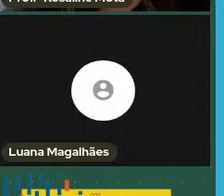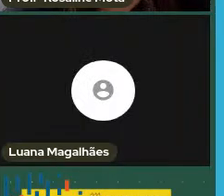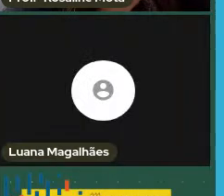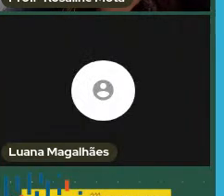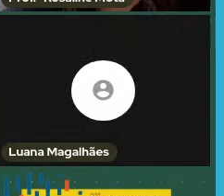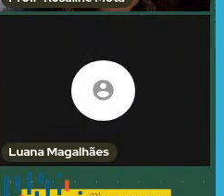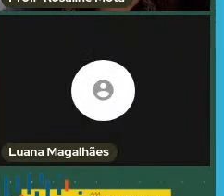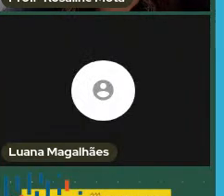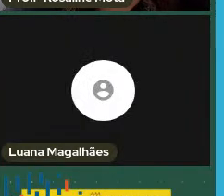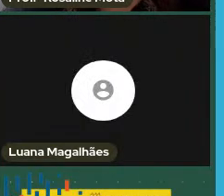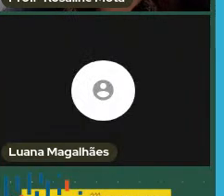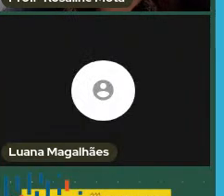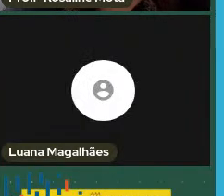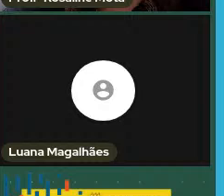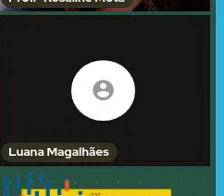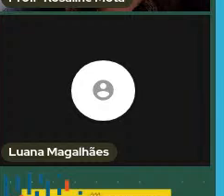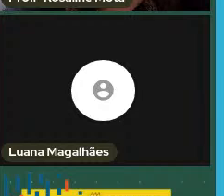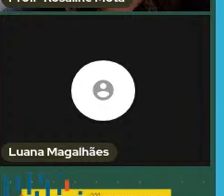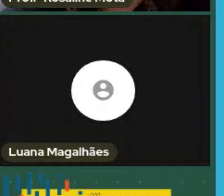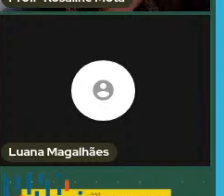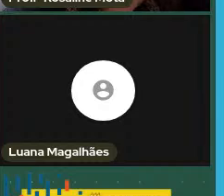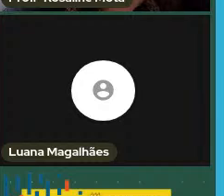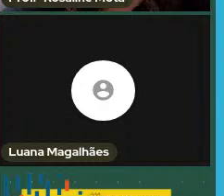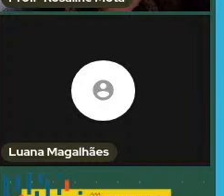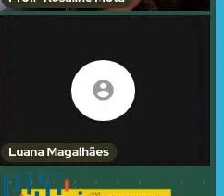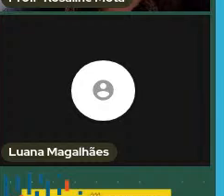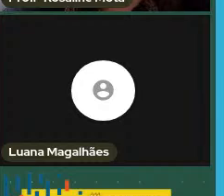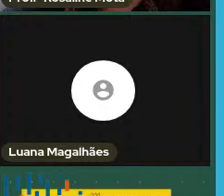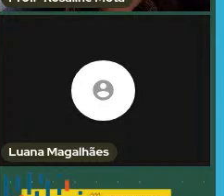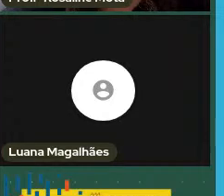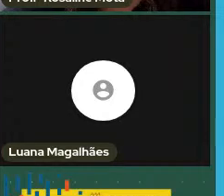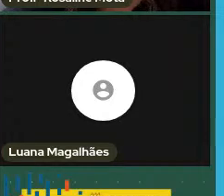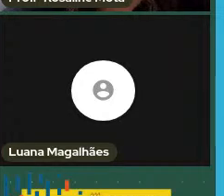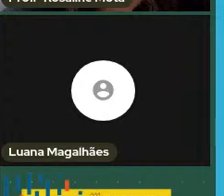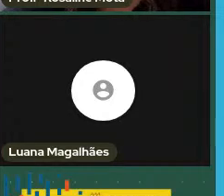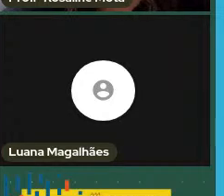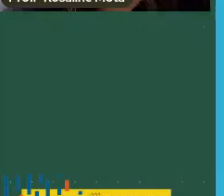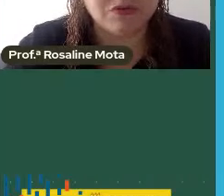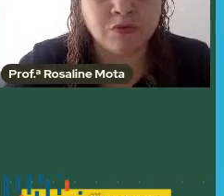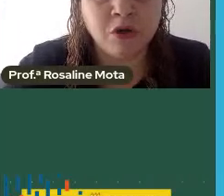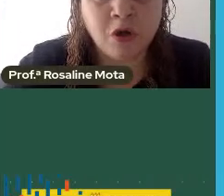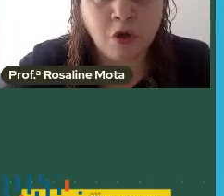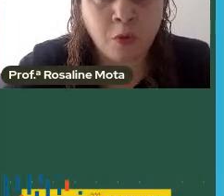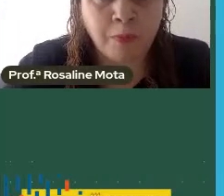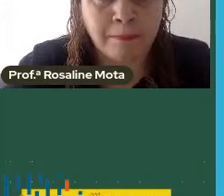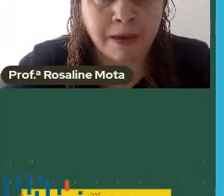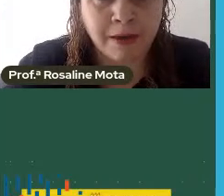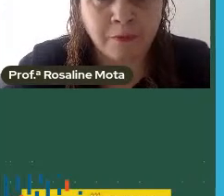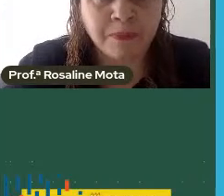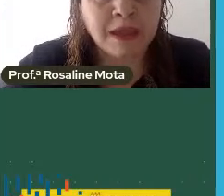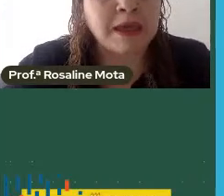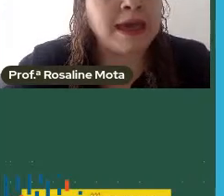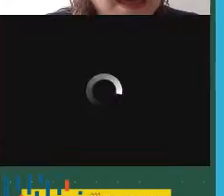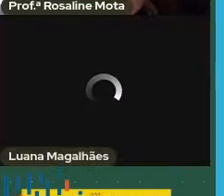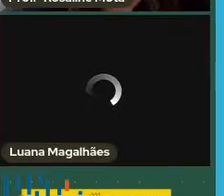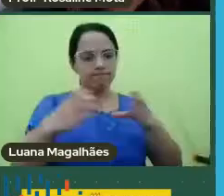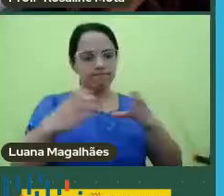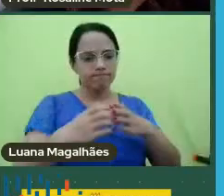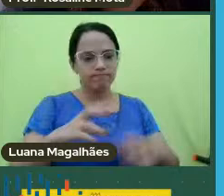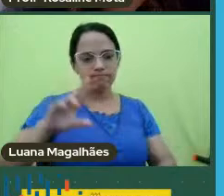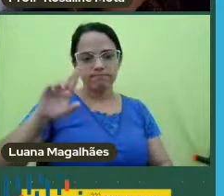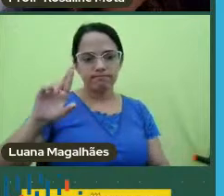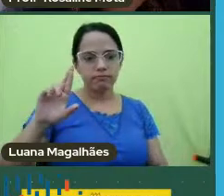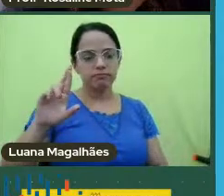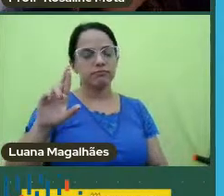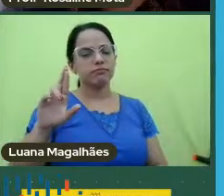obrigatoriamente do prontuário confeccionado em qualquer suporte, eletrônico ou papel.